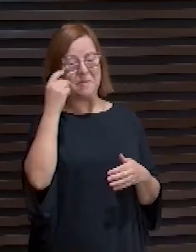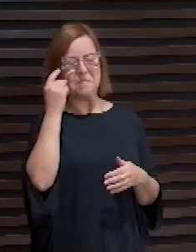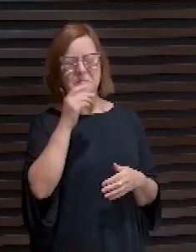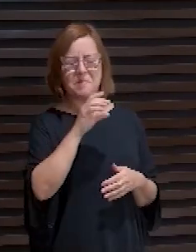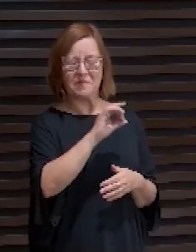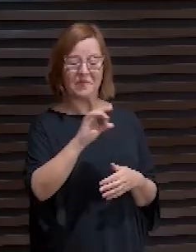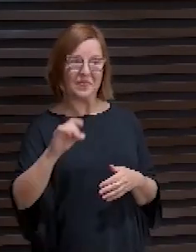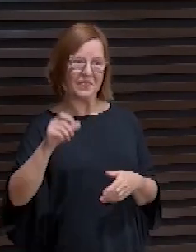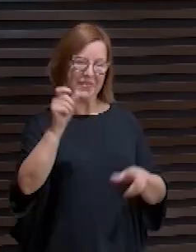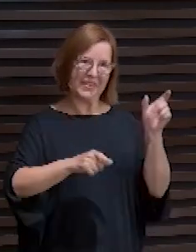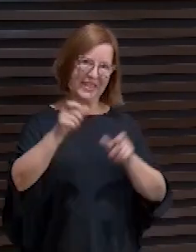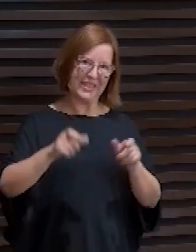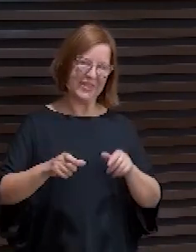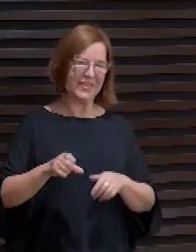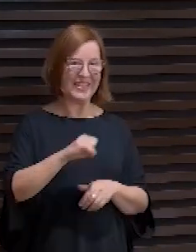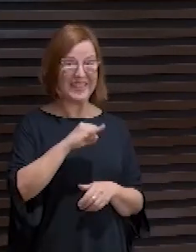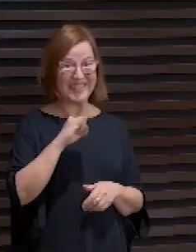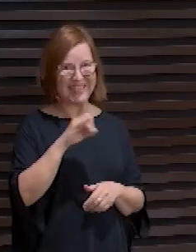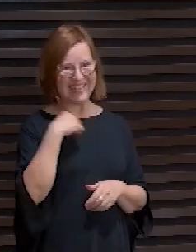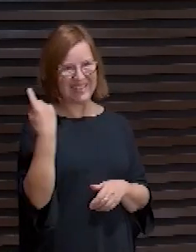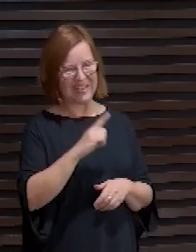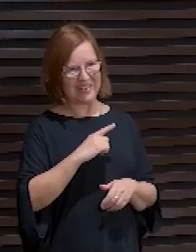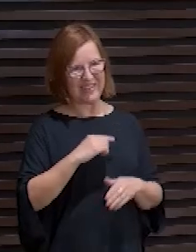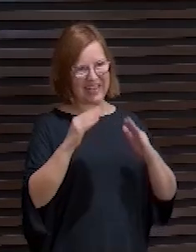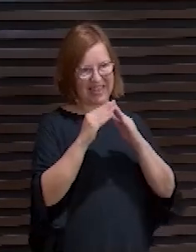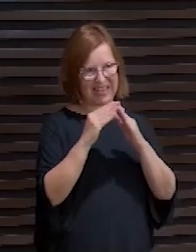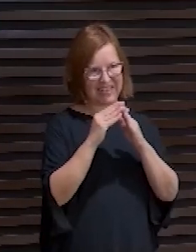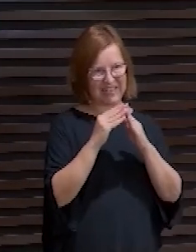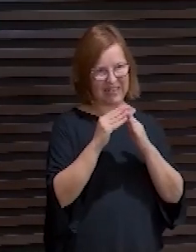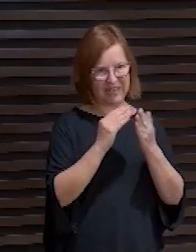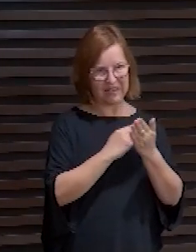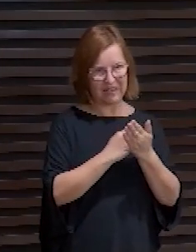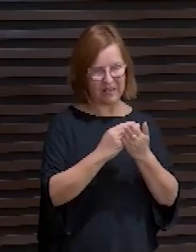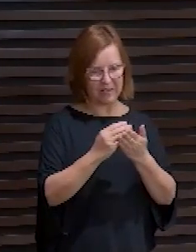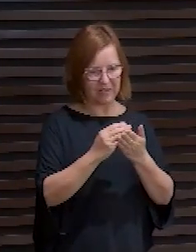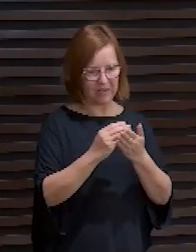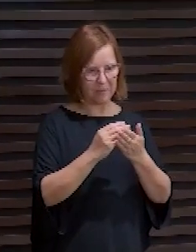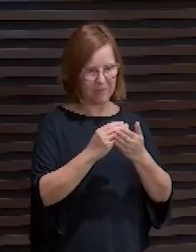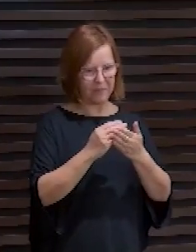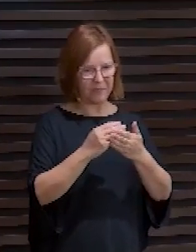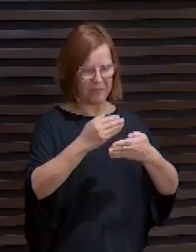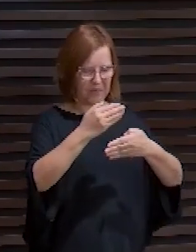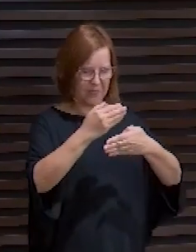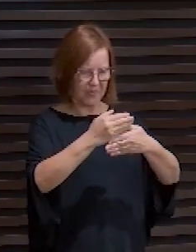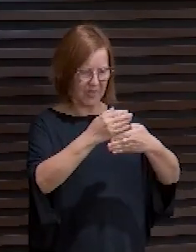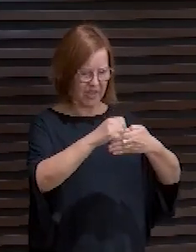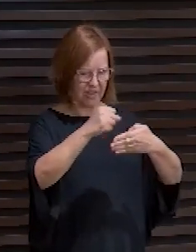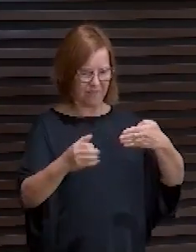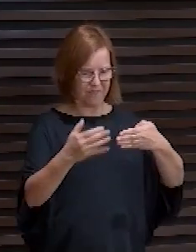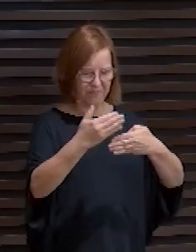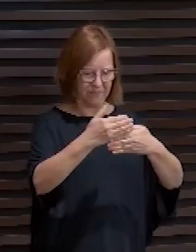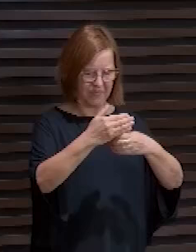pessoa. Se nós tivermos uma casa e começarmos a tirar os tijolinhos, daqui a pouco essa casa vai ruir.